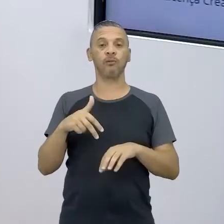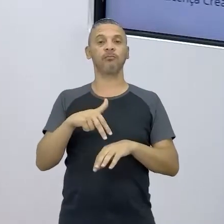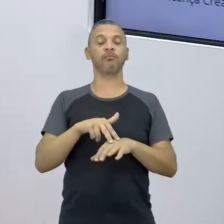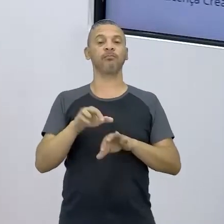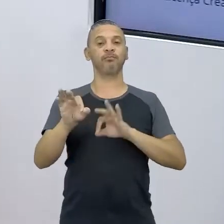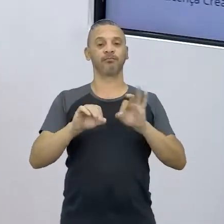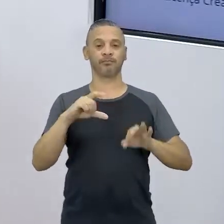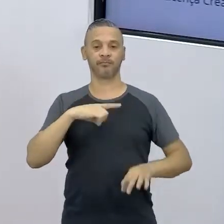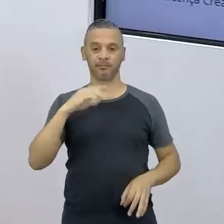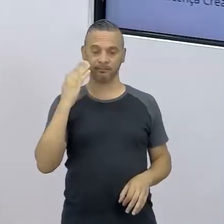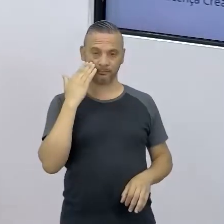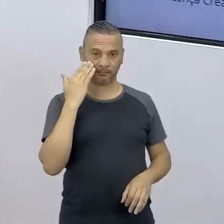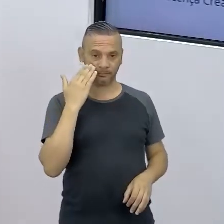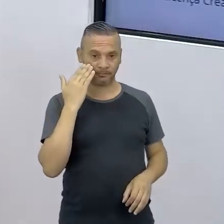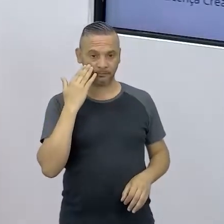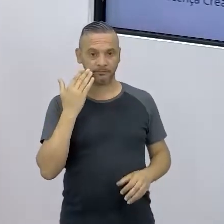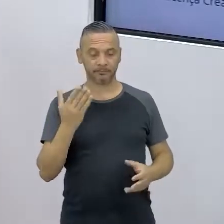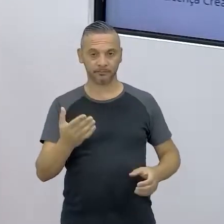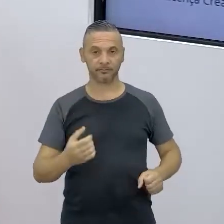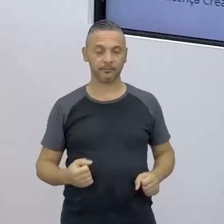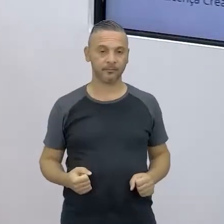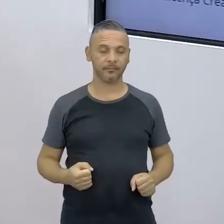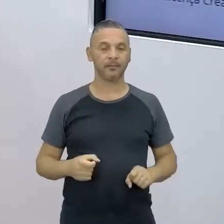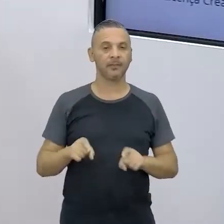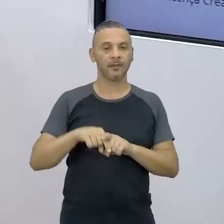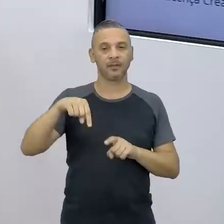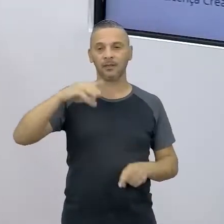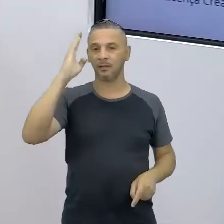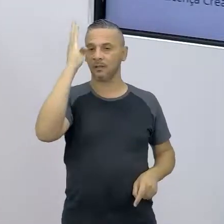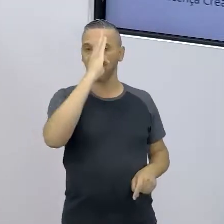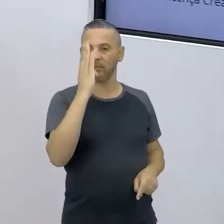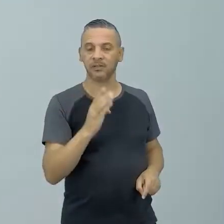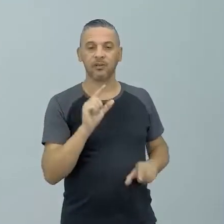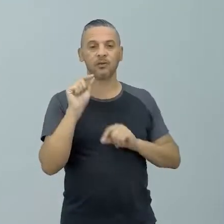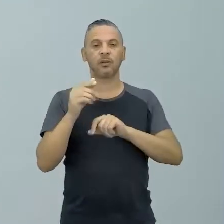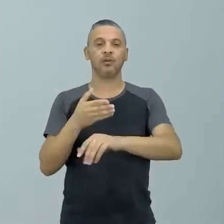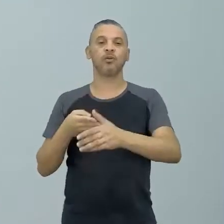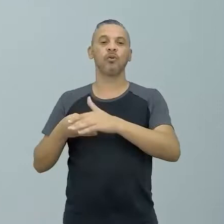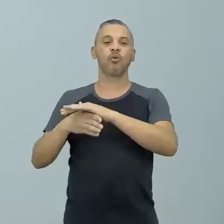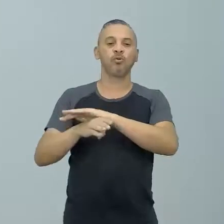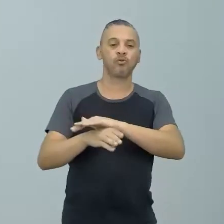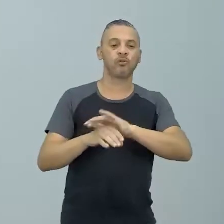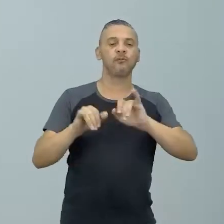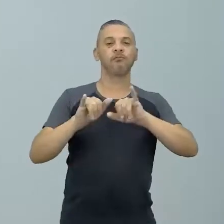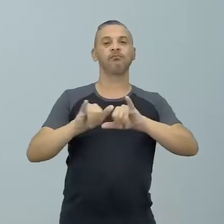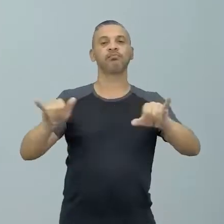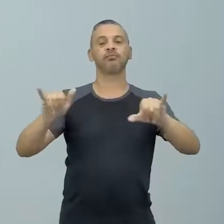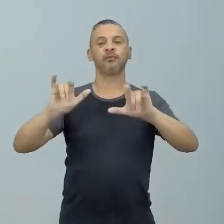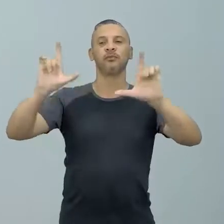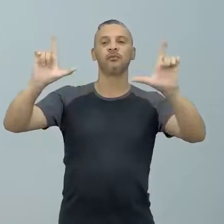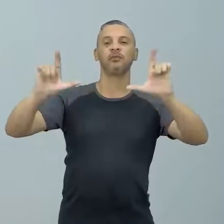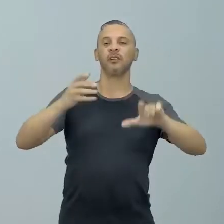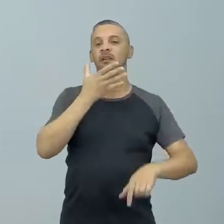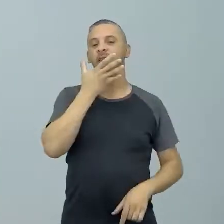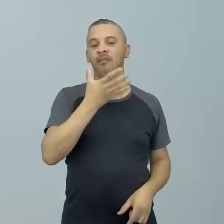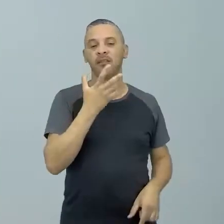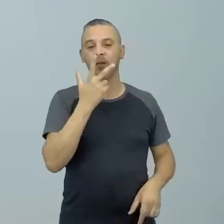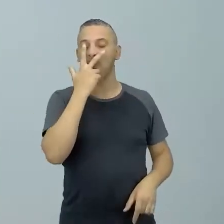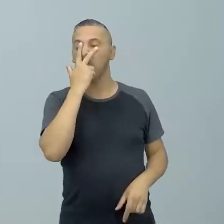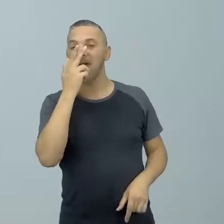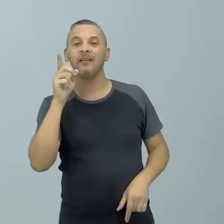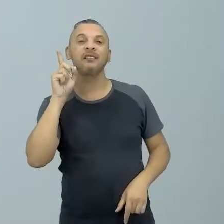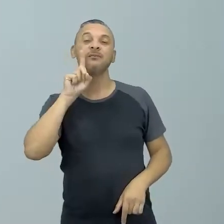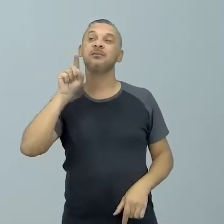Natal, que eu acho interessante. Exato, é verdade. Inclusive, aqui no Brasil, a gente tem o costume de fazer propaganda de Natal como se a gente estivesse nos Estados